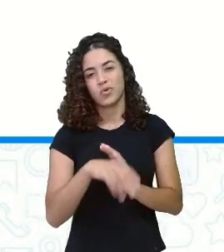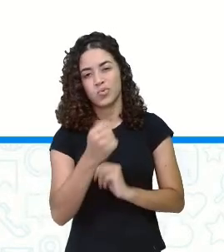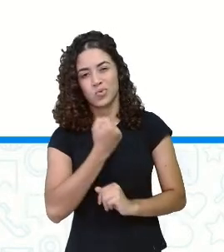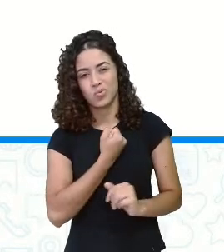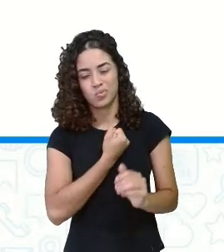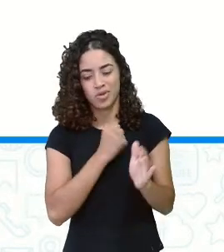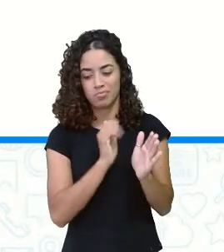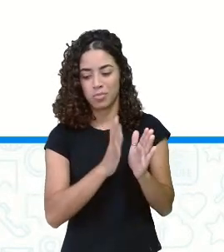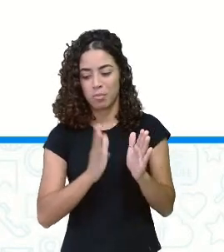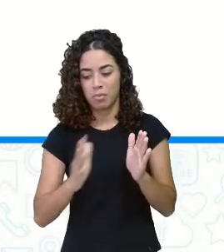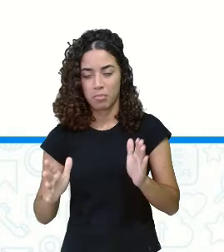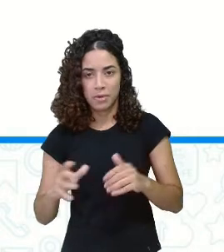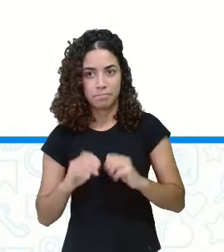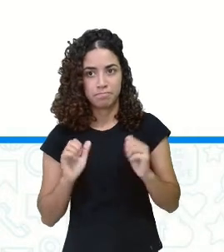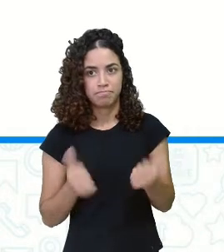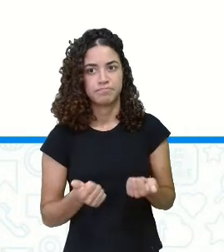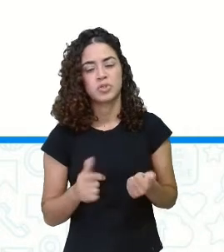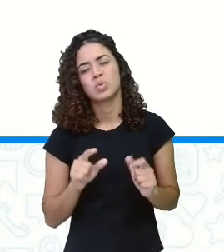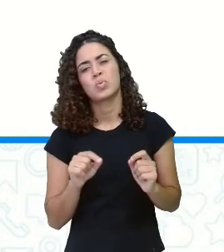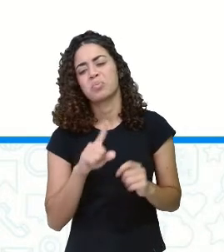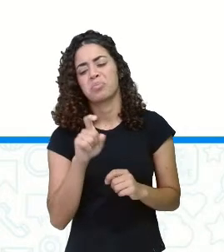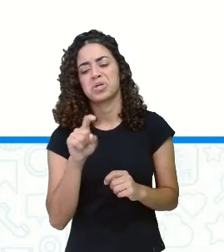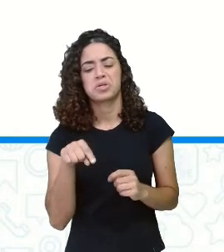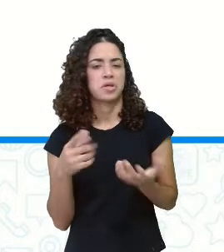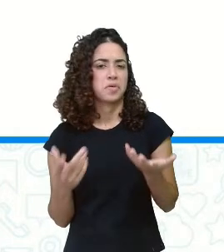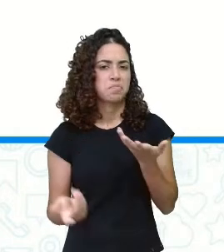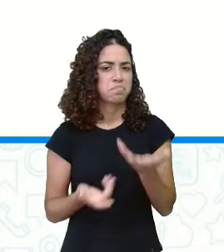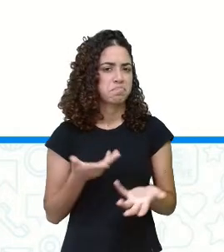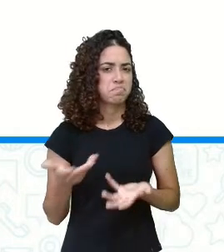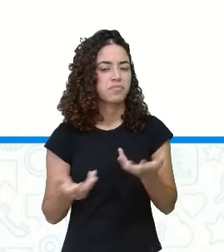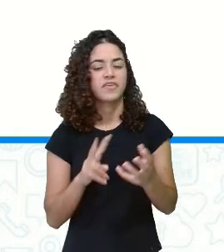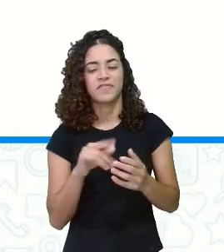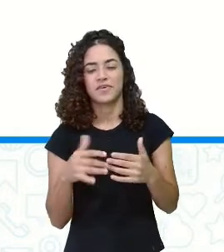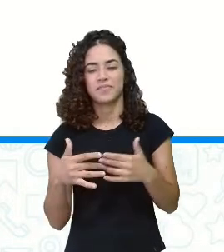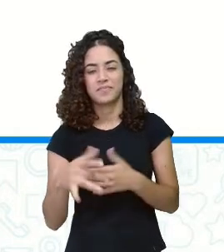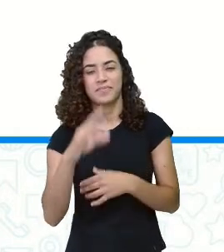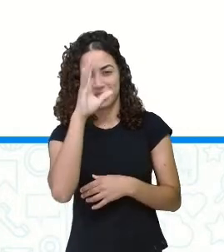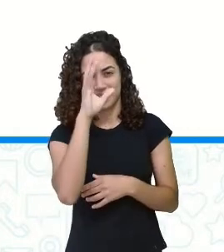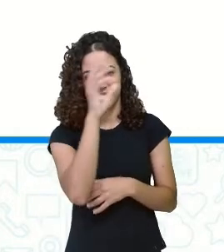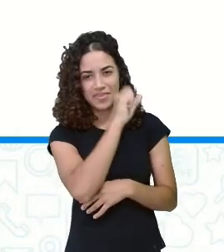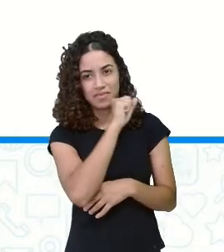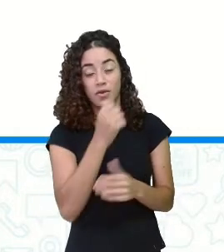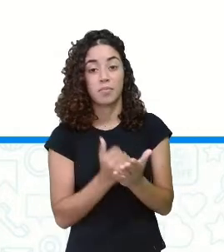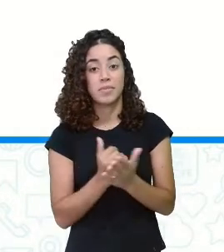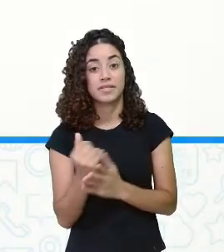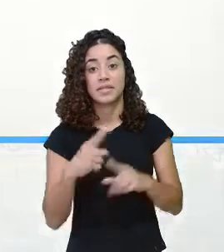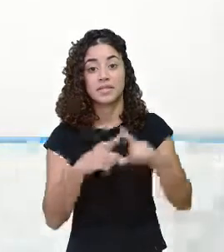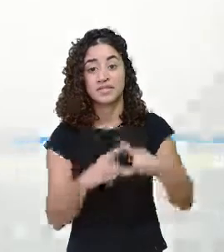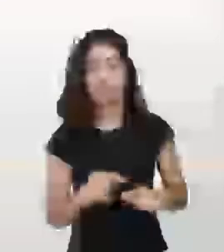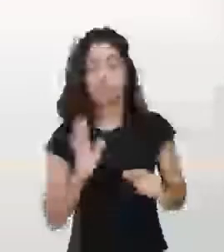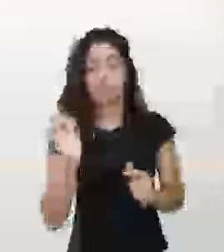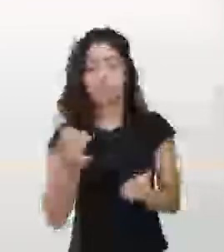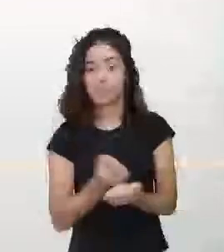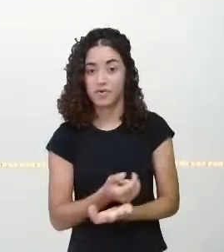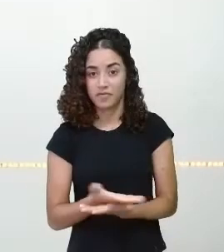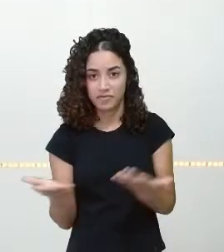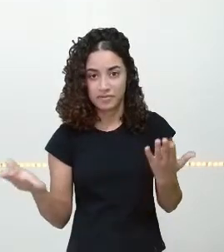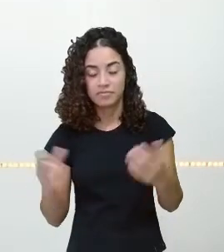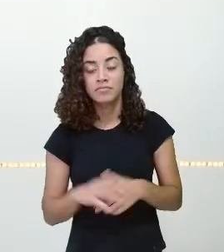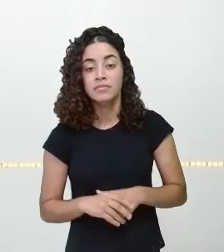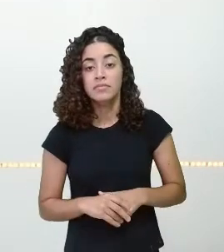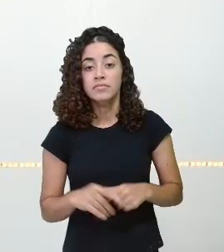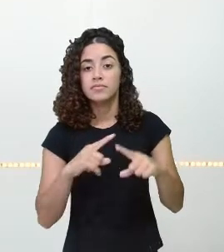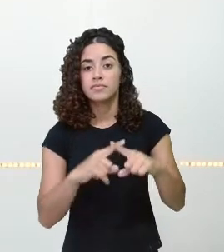sequência recursiva. E o que é isso, professora? Eu vou começar com um desafio aqui para vocês.